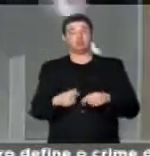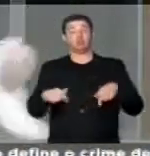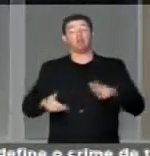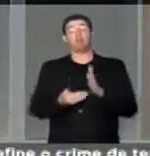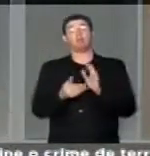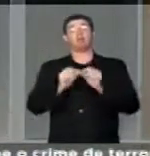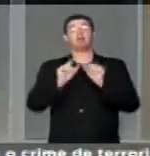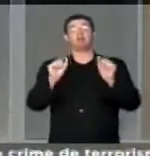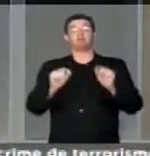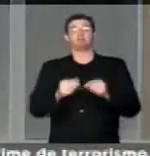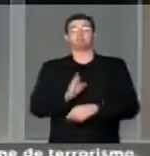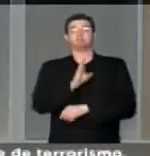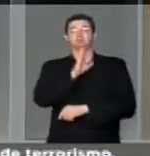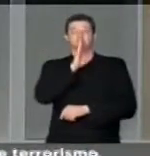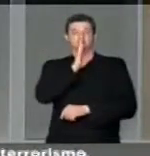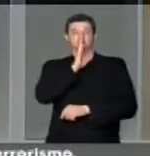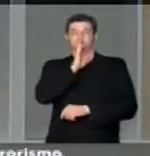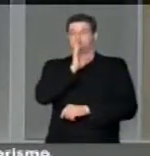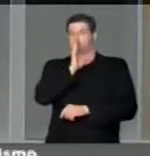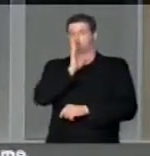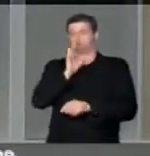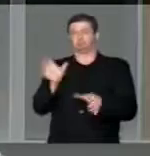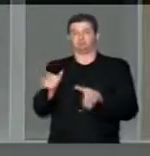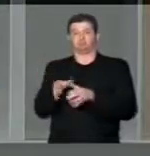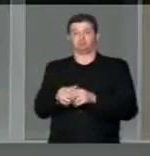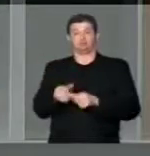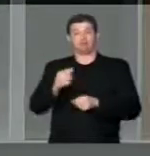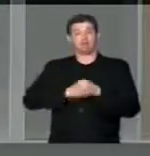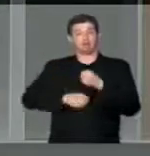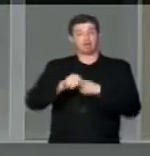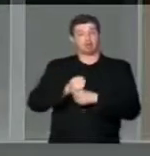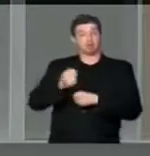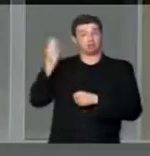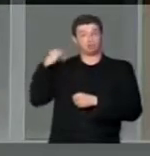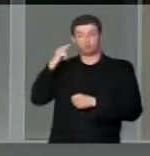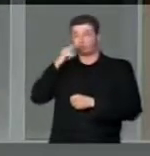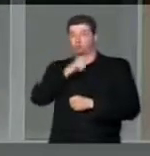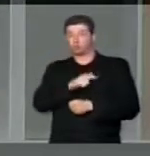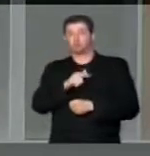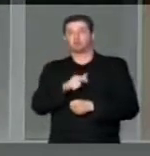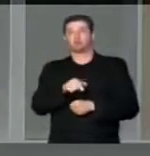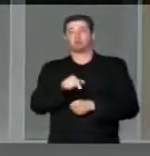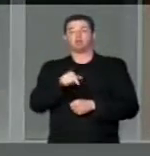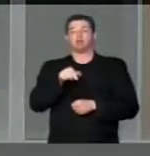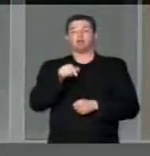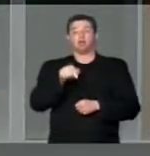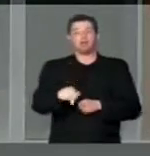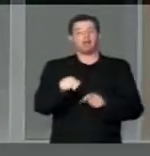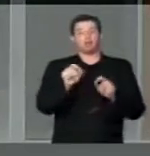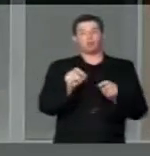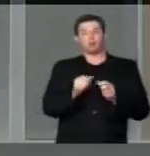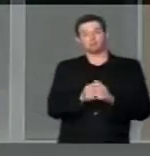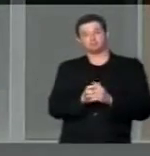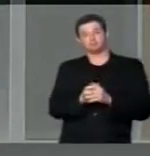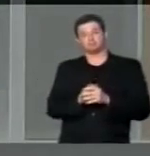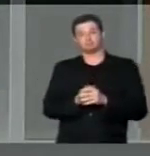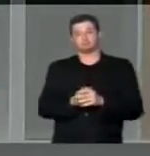casa e a oposição? Nós conseguimos no ano passado que naquele momento, né,